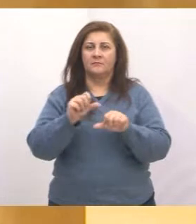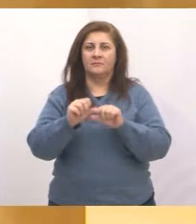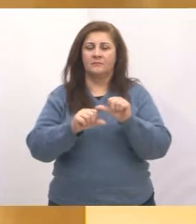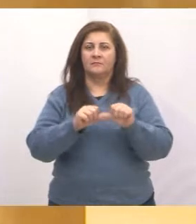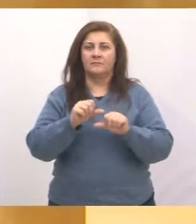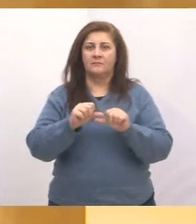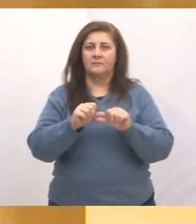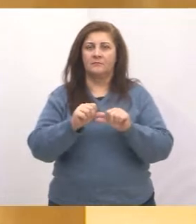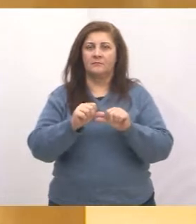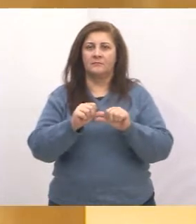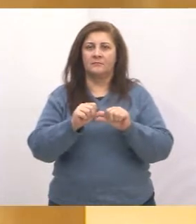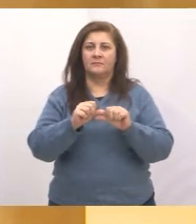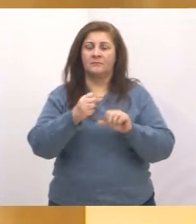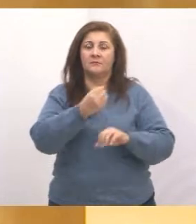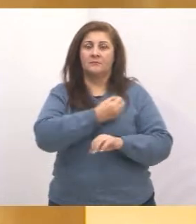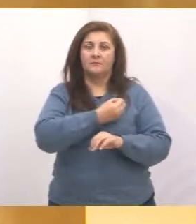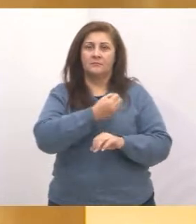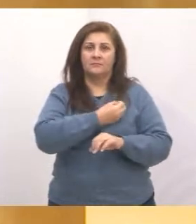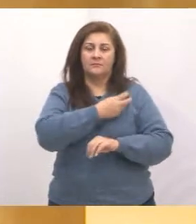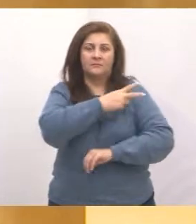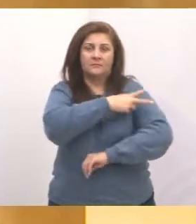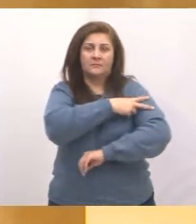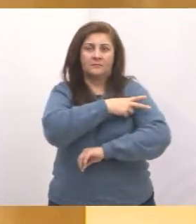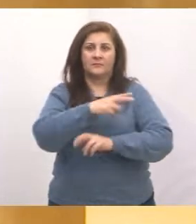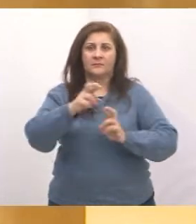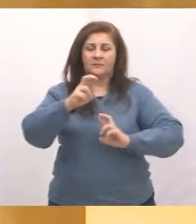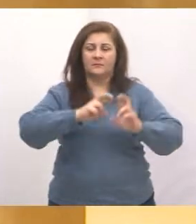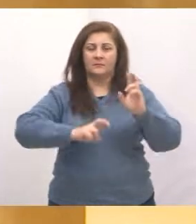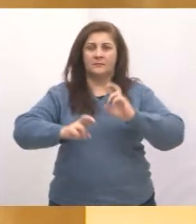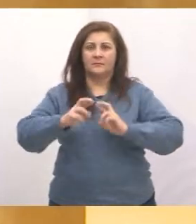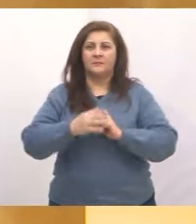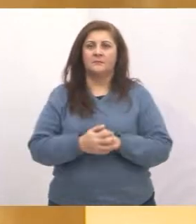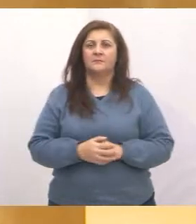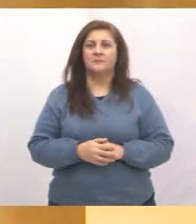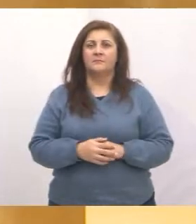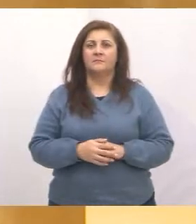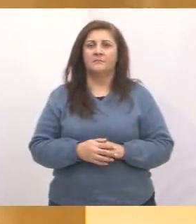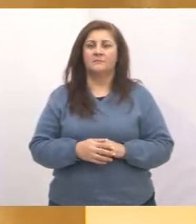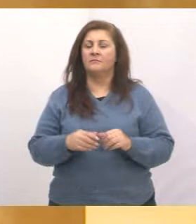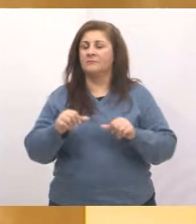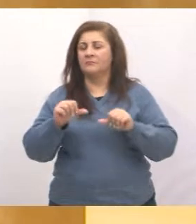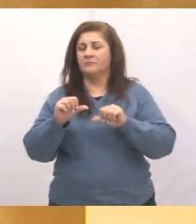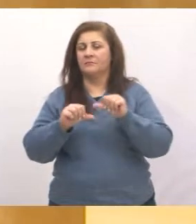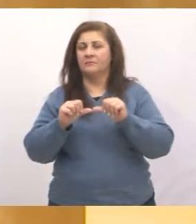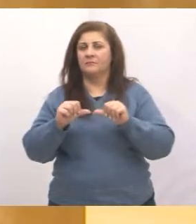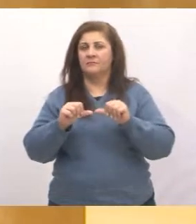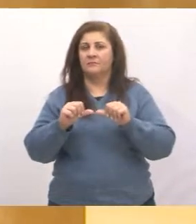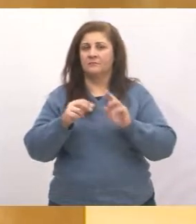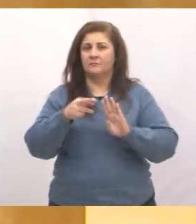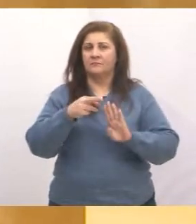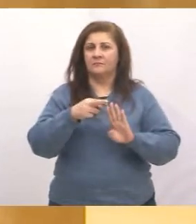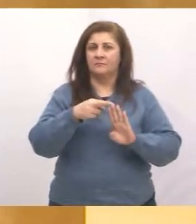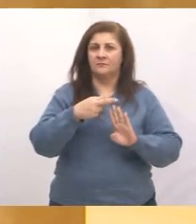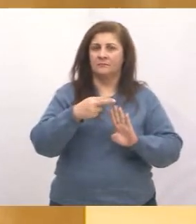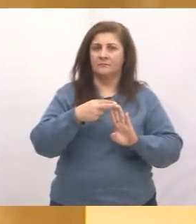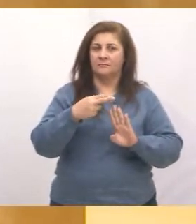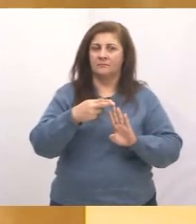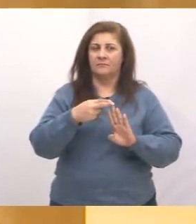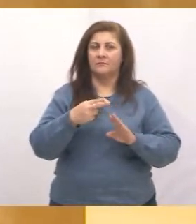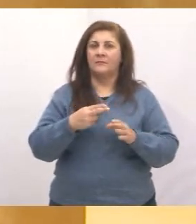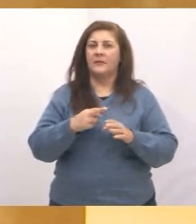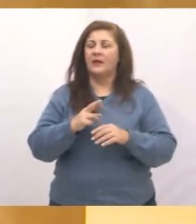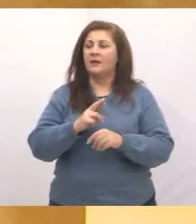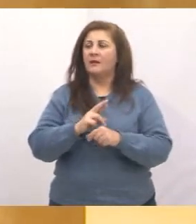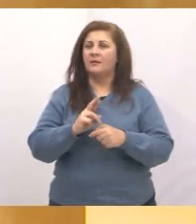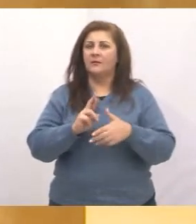do cargo de fiscal. Assim, entre as principais mudanças na procuradoria, inclui-se a